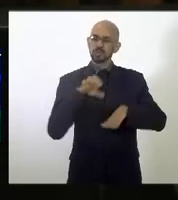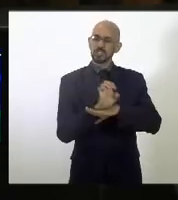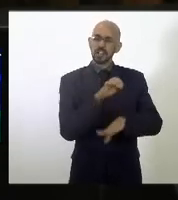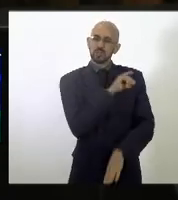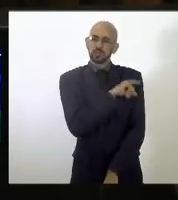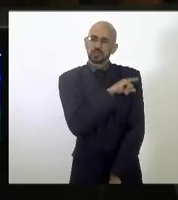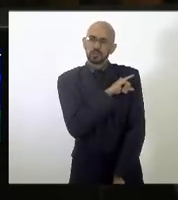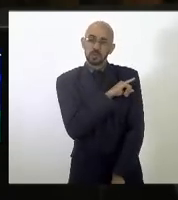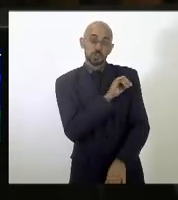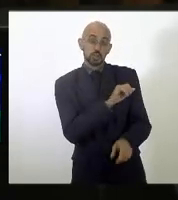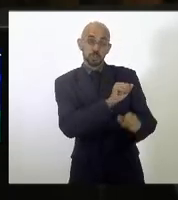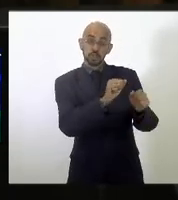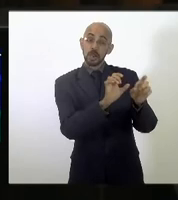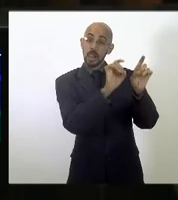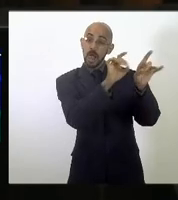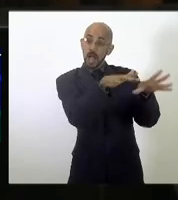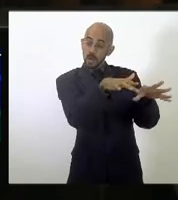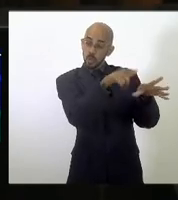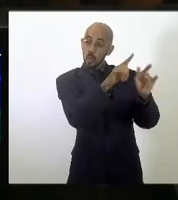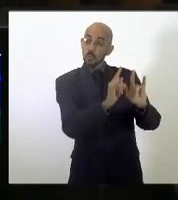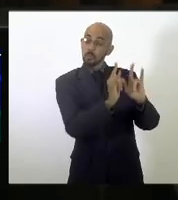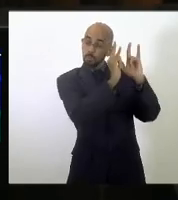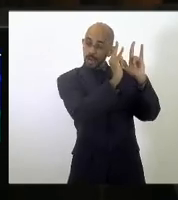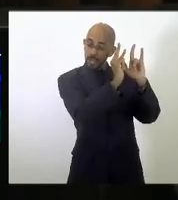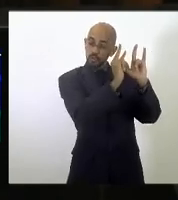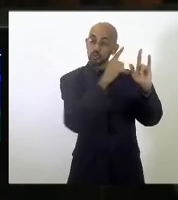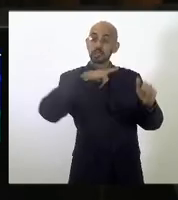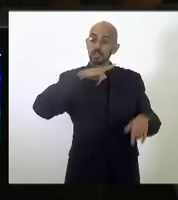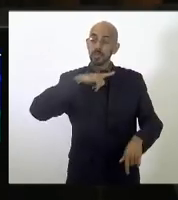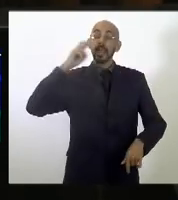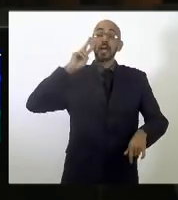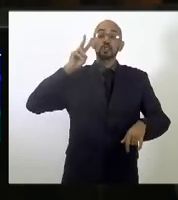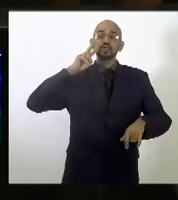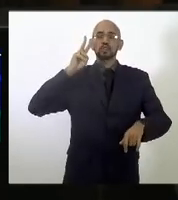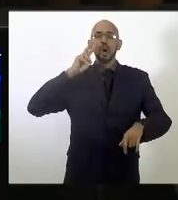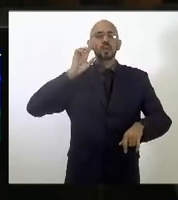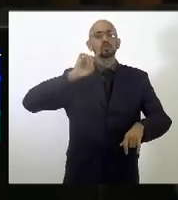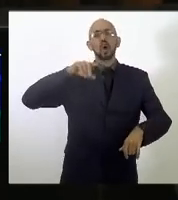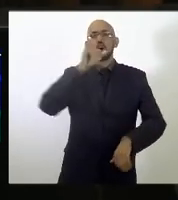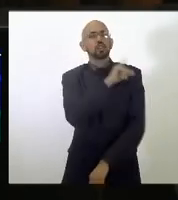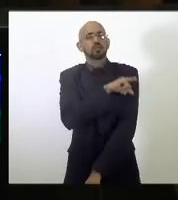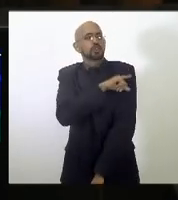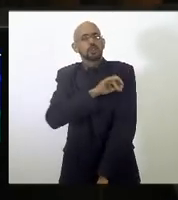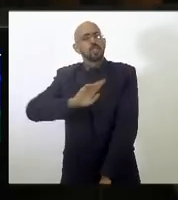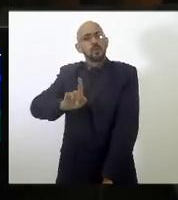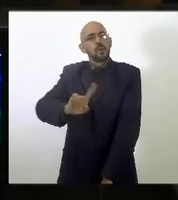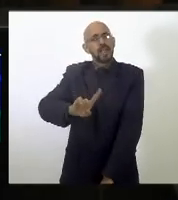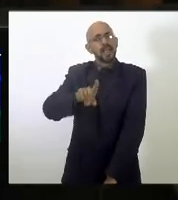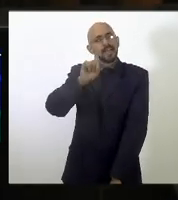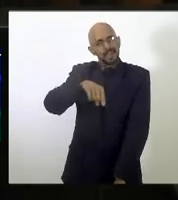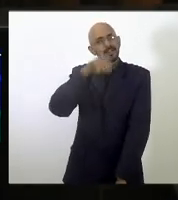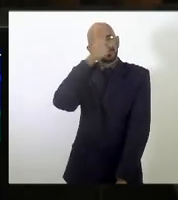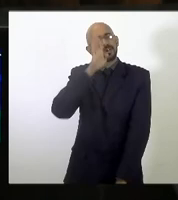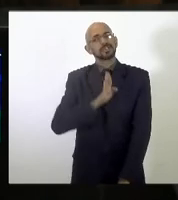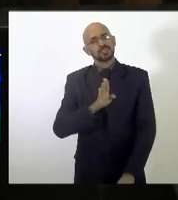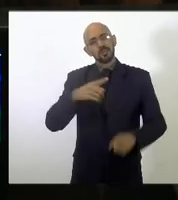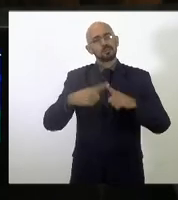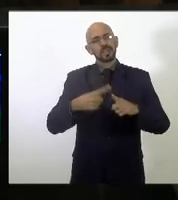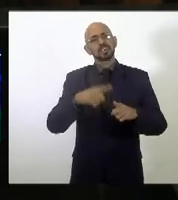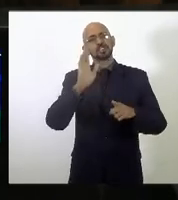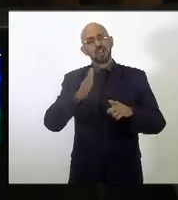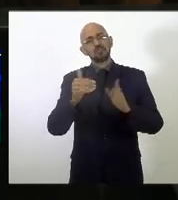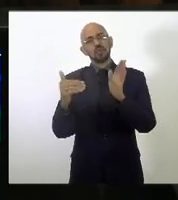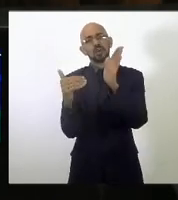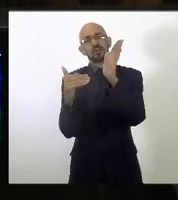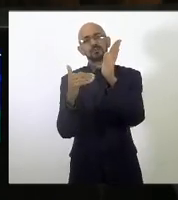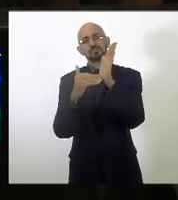a história não apenas do Estado do Rio de Janeiro, mas do Brasil, já que já foi a Câmara dos Deputados Federal.